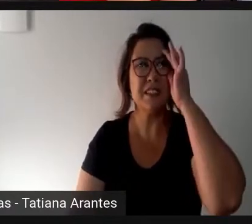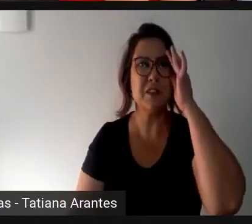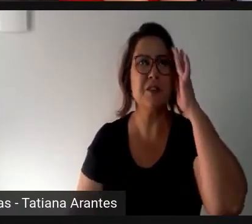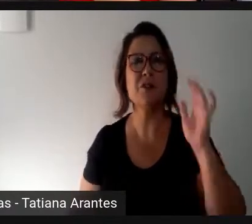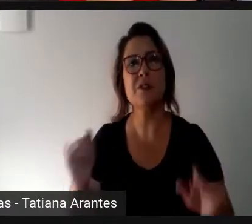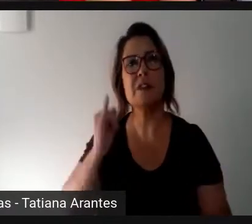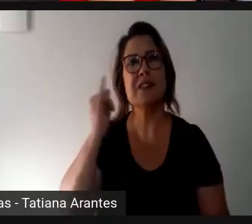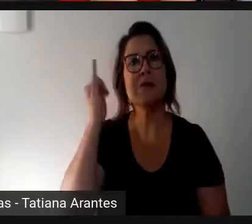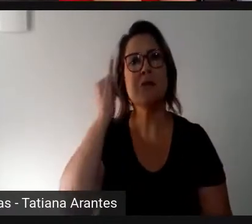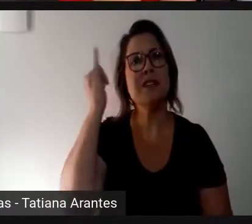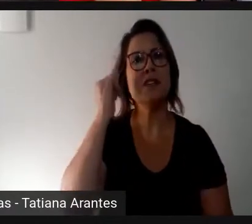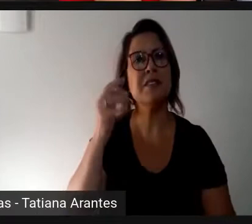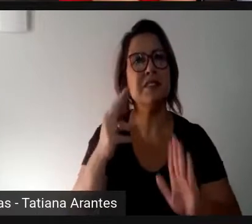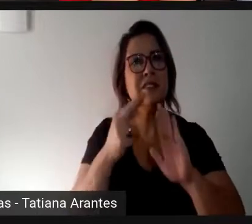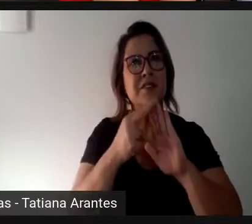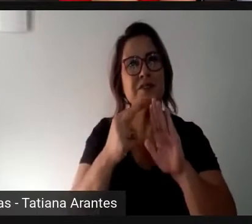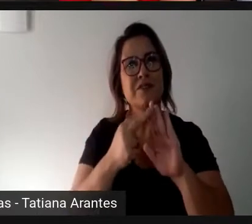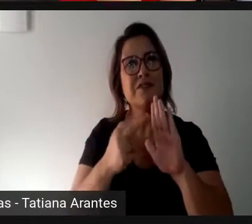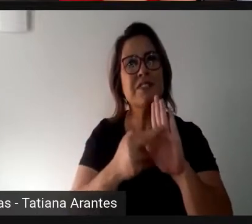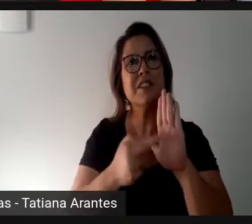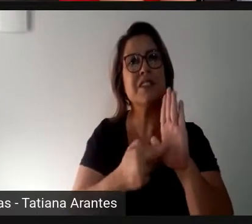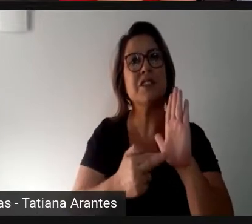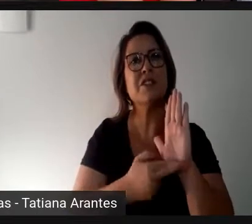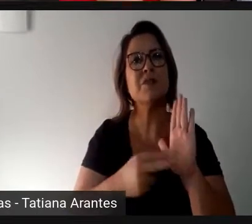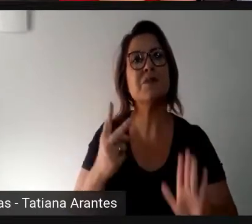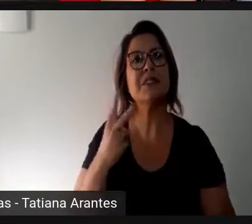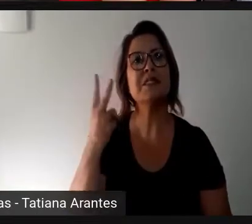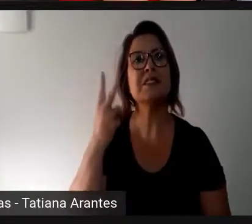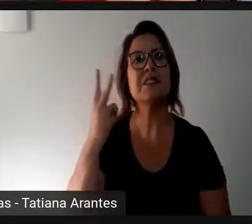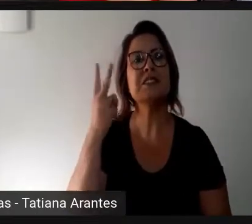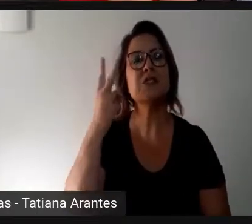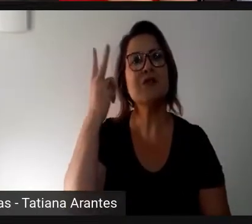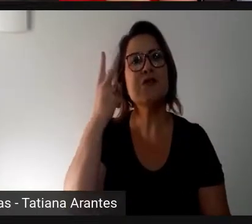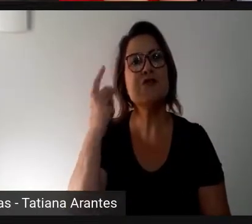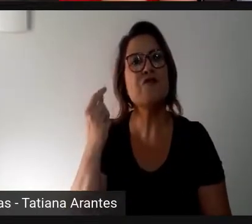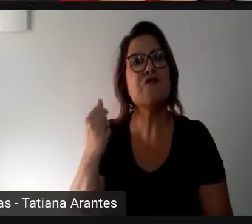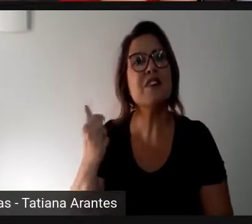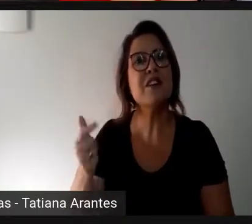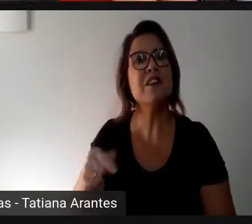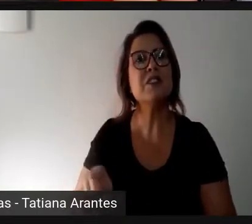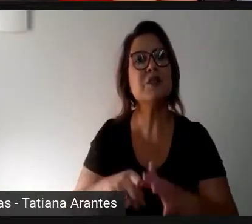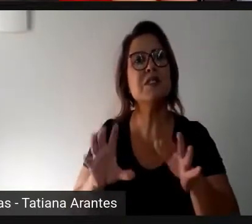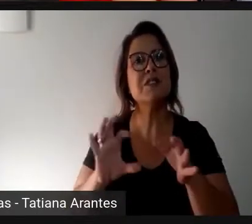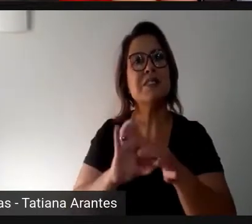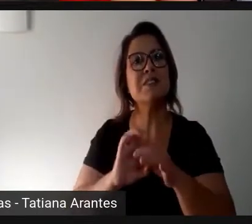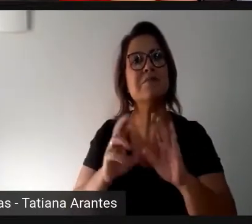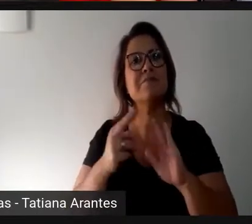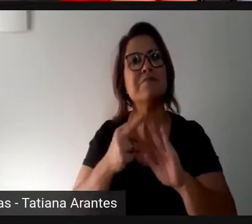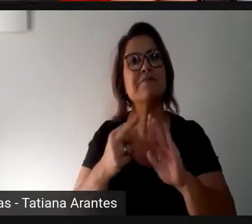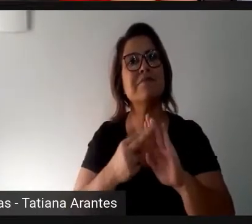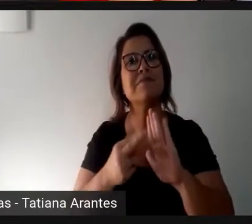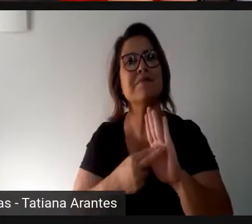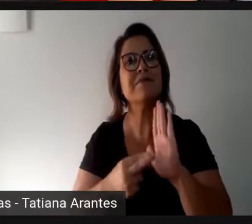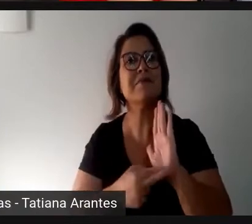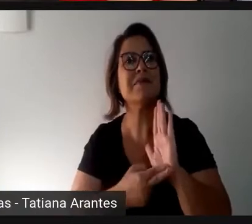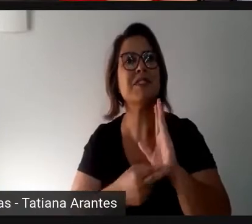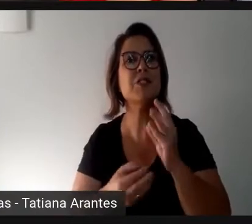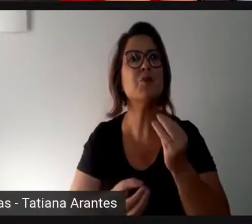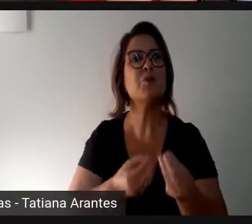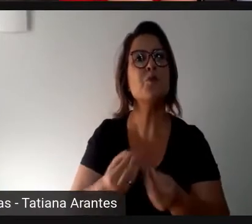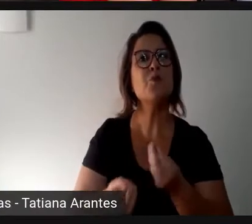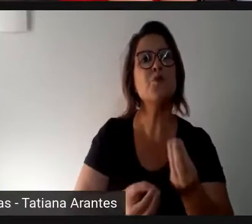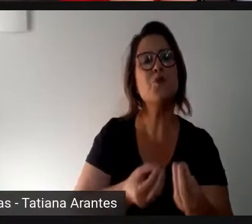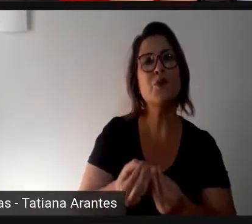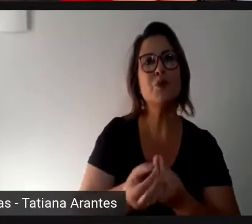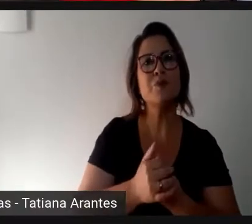norma, e a ligação com compliance, com integridade. E aí vamos aproveitar aqui o Dr. Júlio, com a experiência dele na